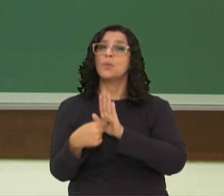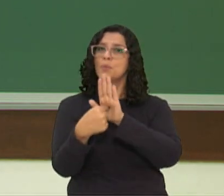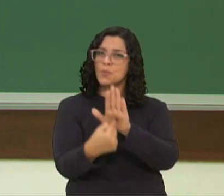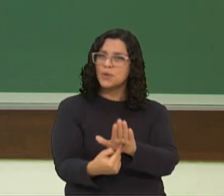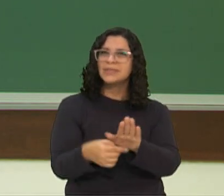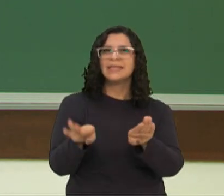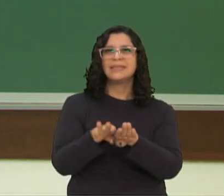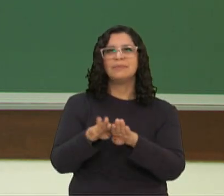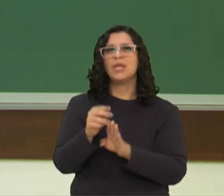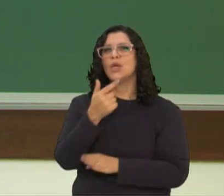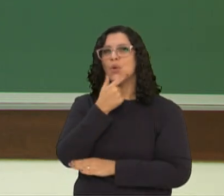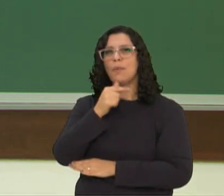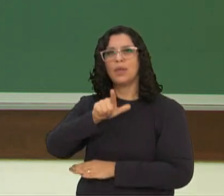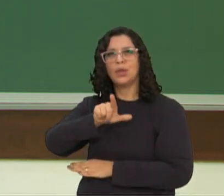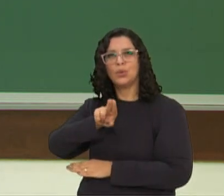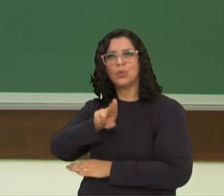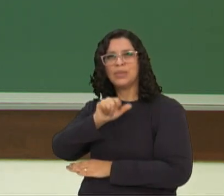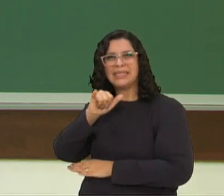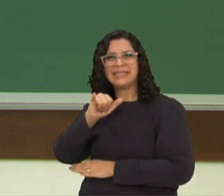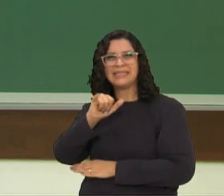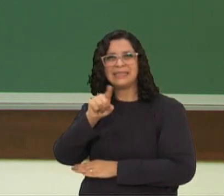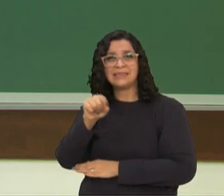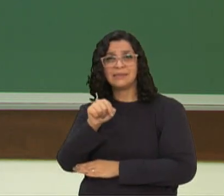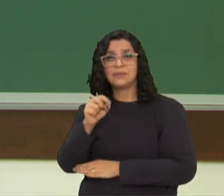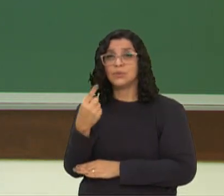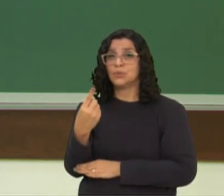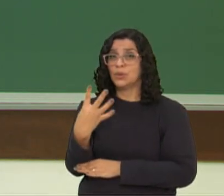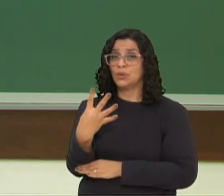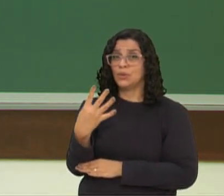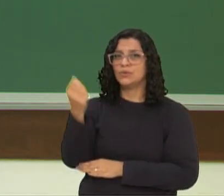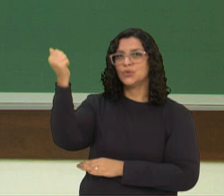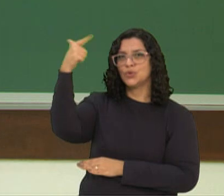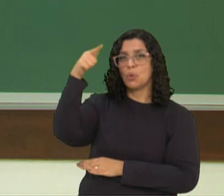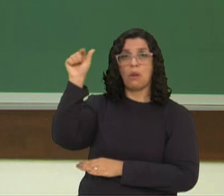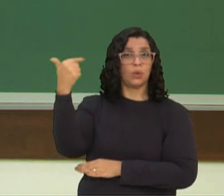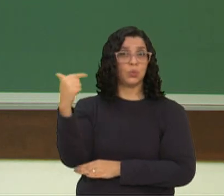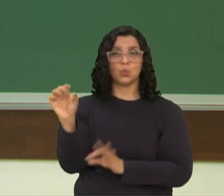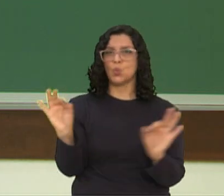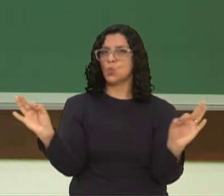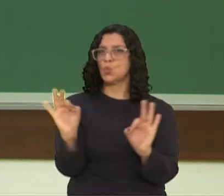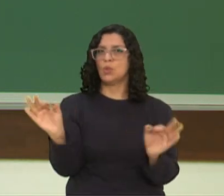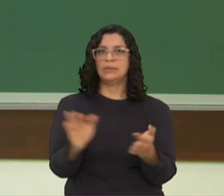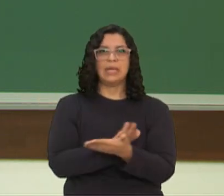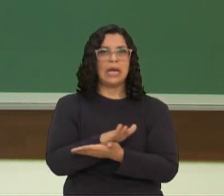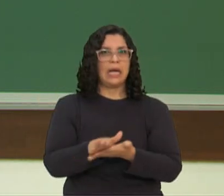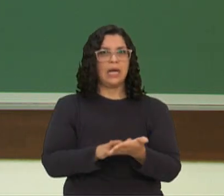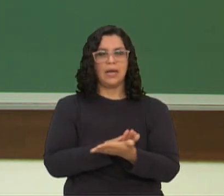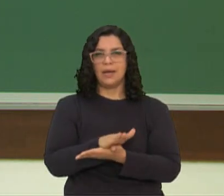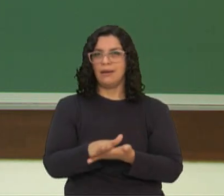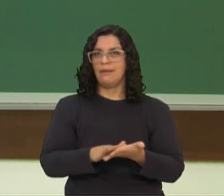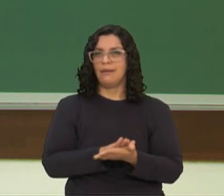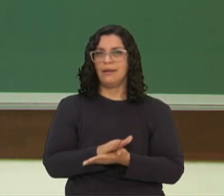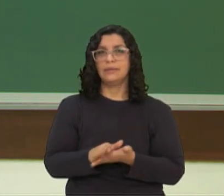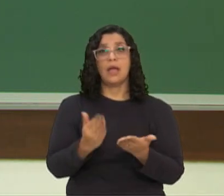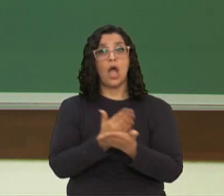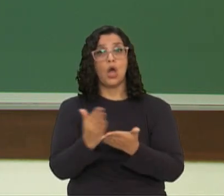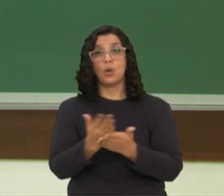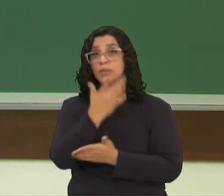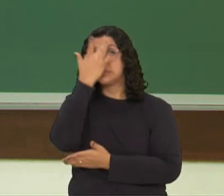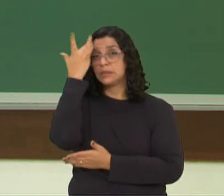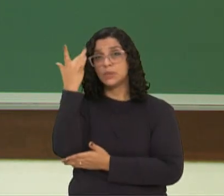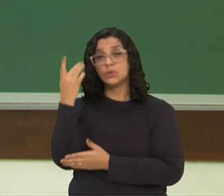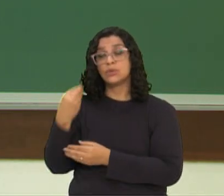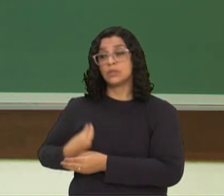Luís XIV, do Rei Sol? Na França não teve iluminismo nenhum. Há vários pensadores tiveram que sair